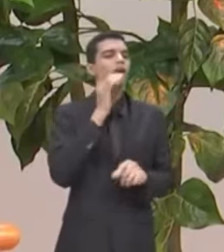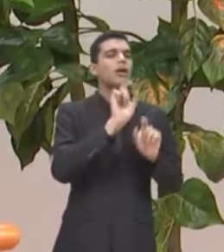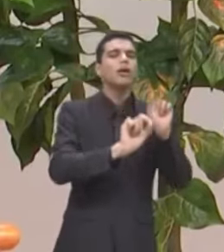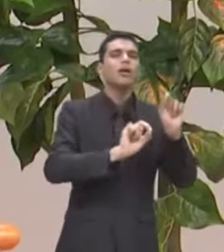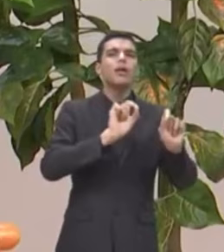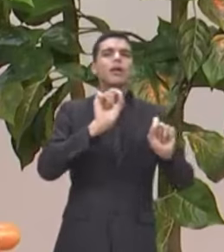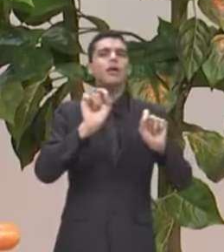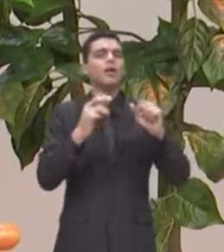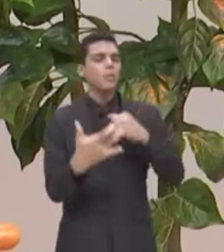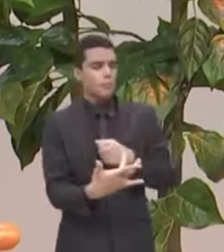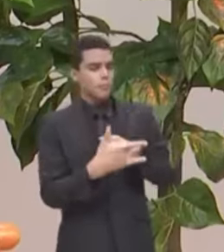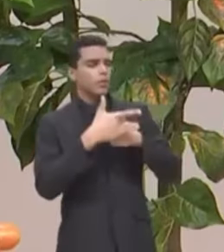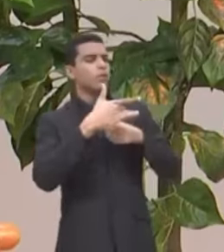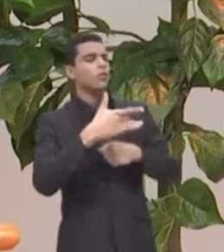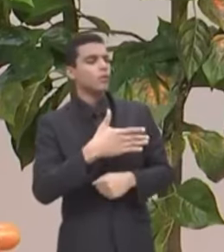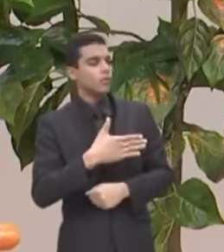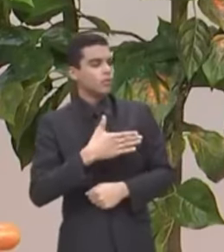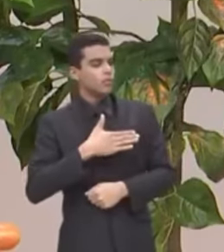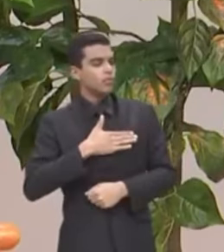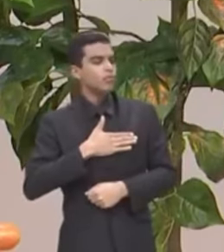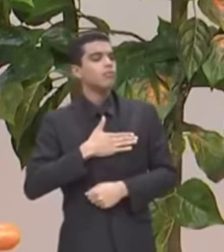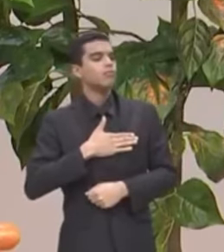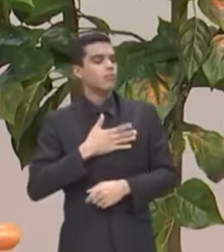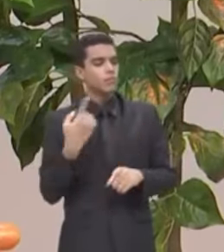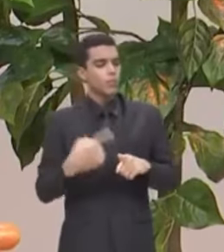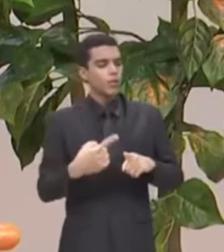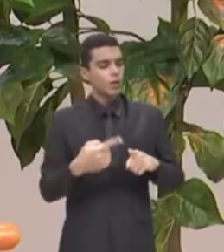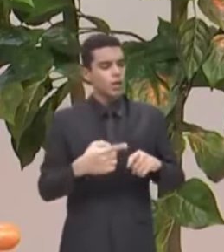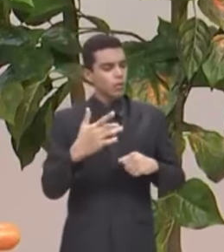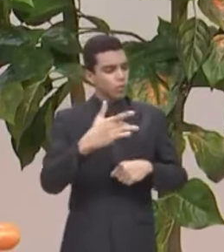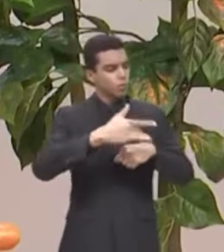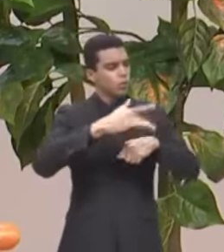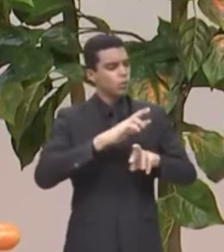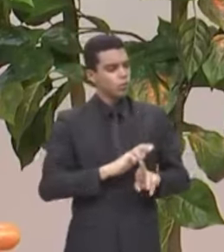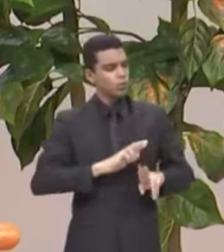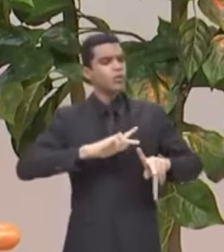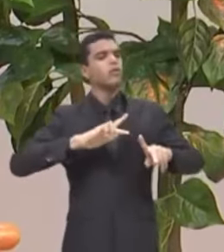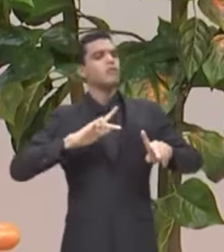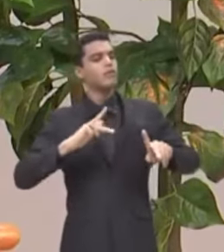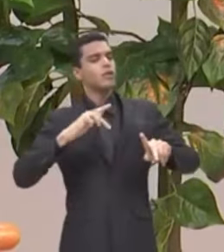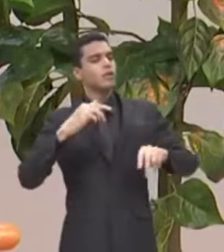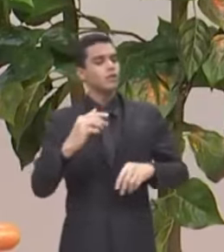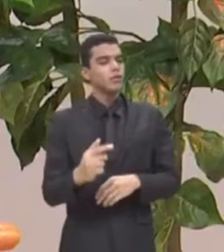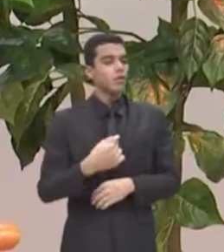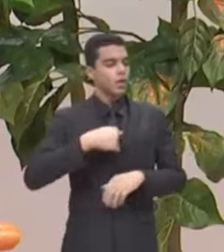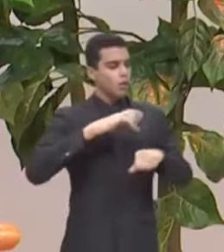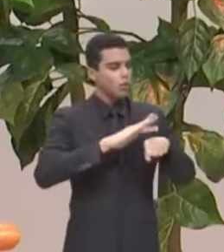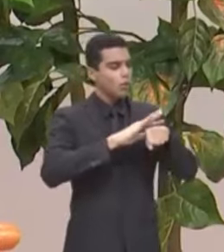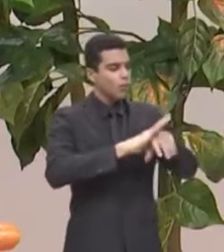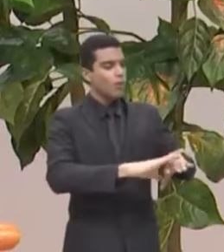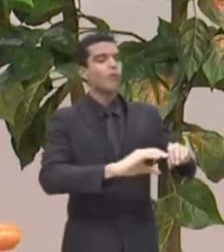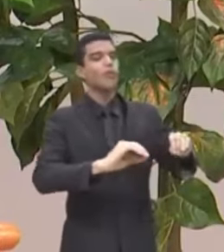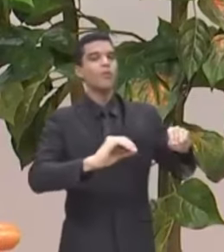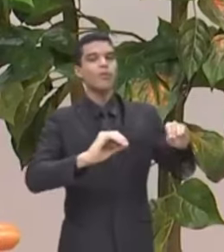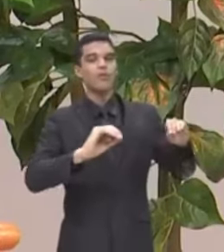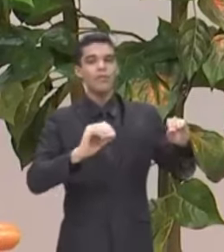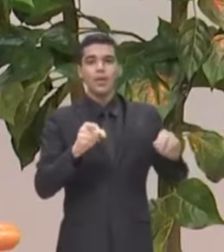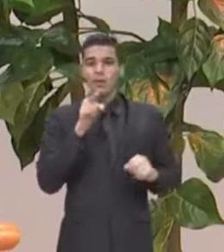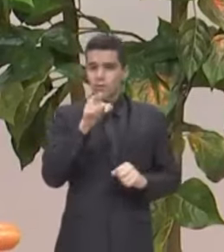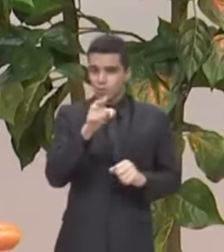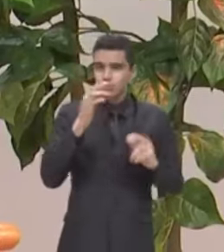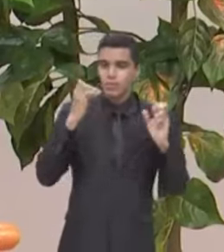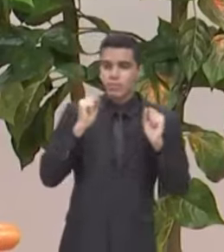diferente. Quem tocou os nalabas? Nenhum dai. Porque eu estou te dando vida.